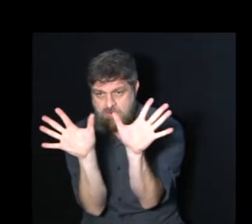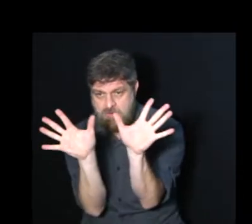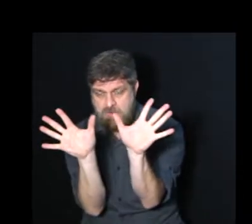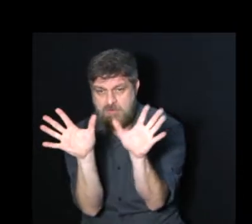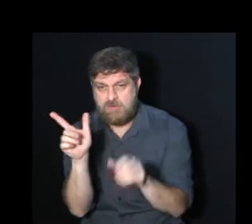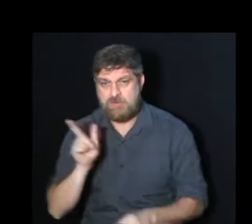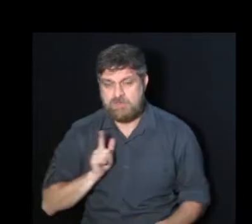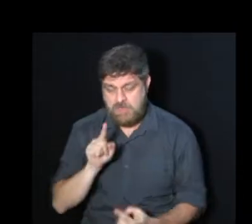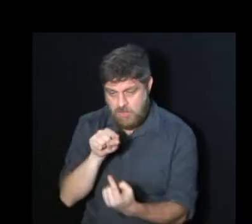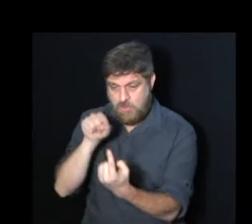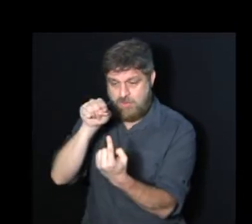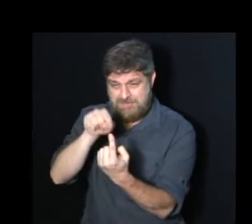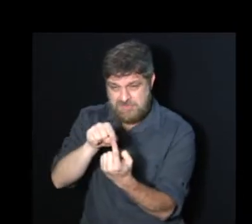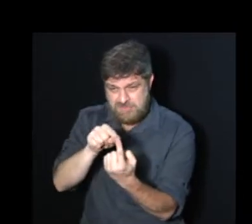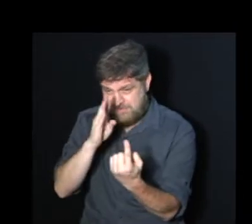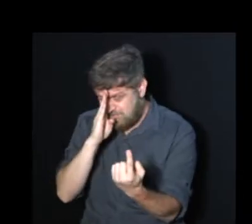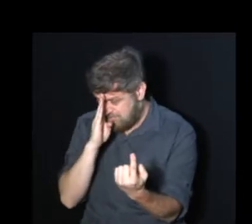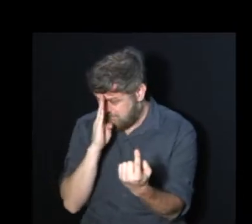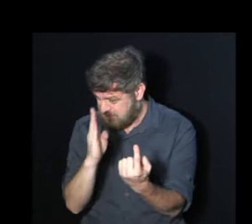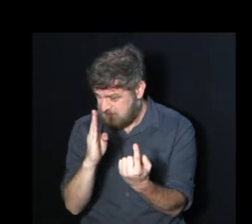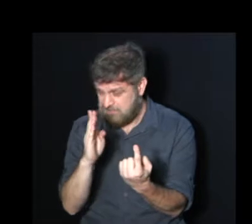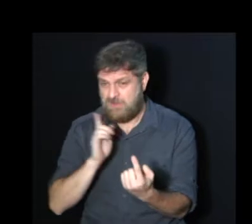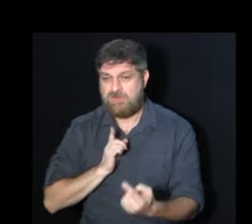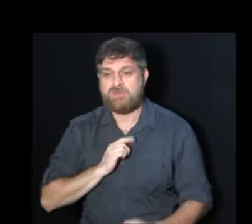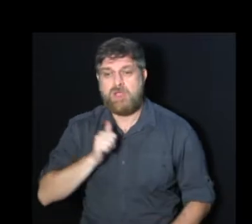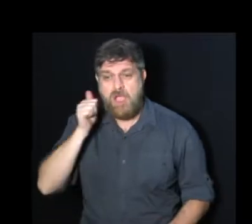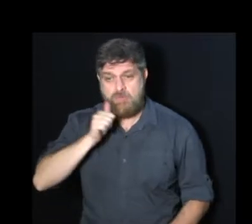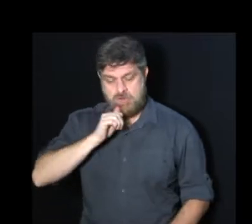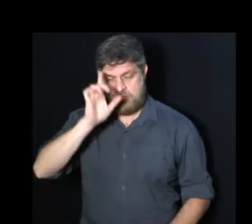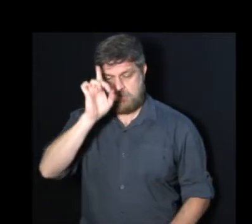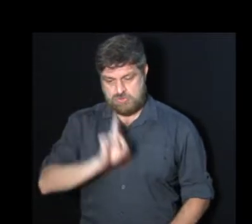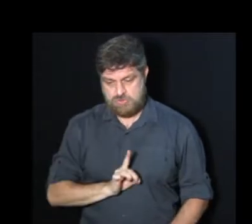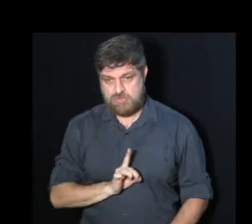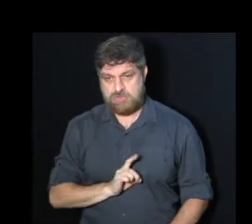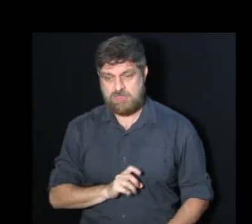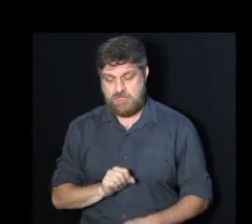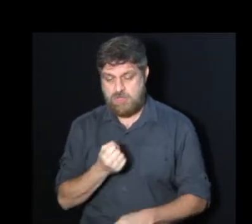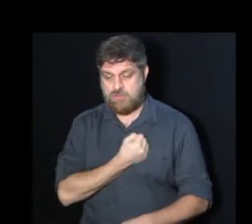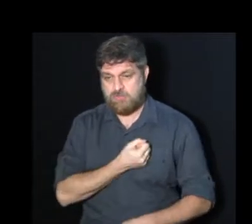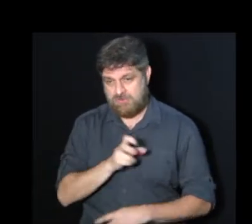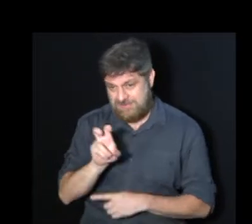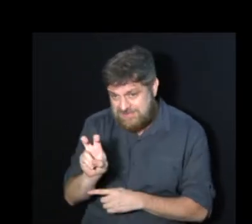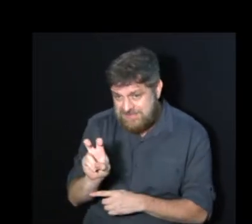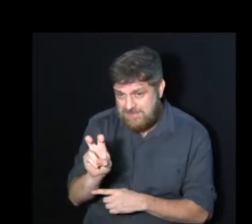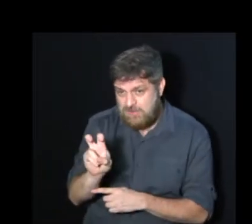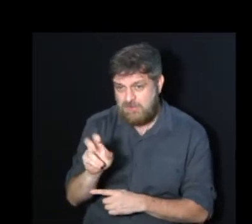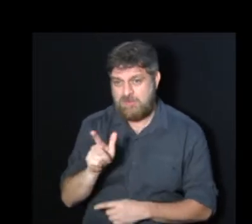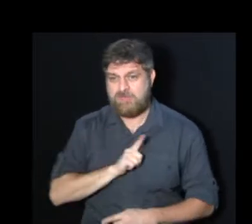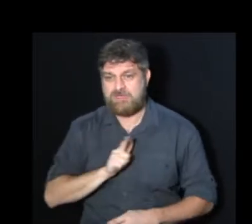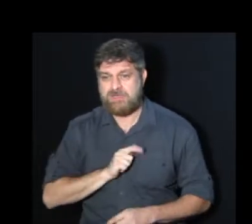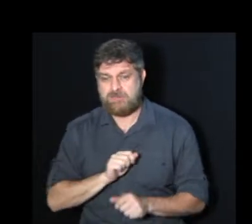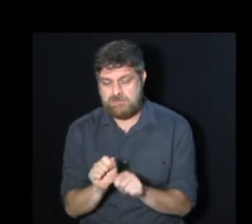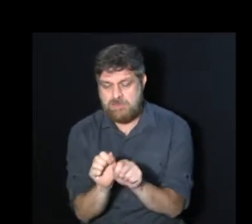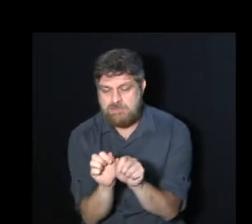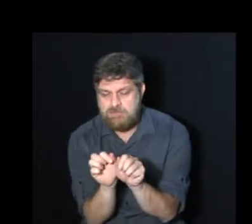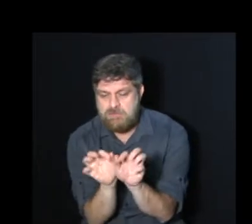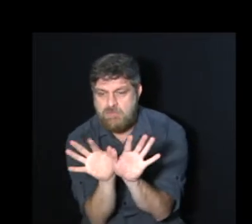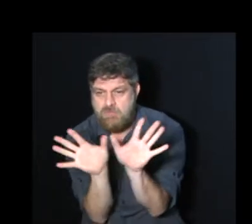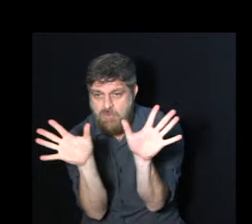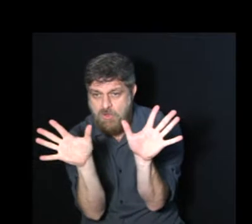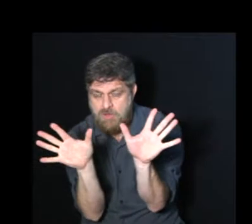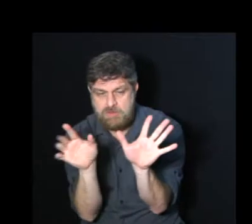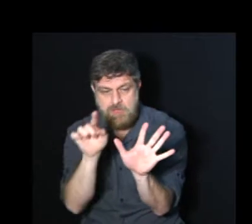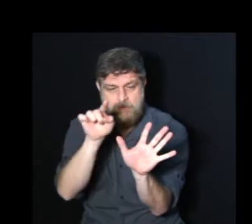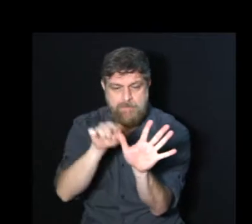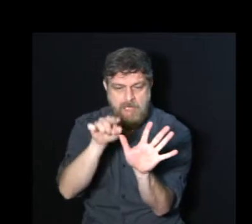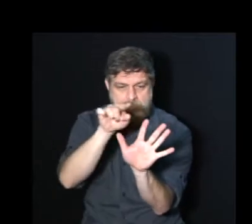Então, tem um objetivo específico de direito das mulheres, que é o objetivo número 5, mas ele está refletido por meio de